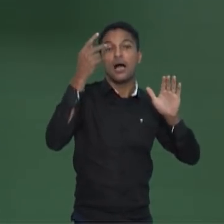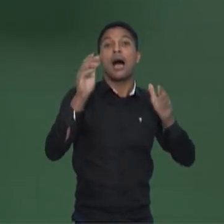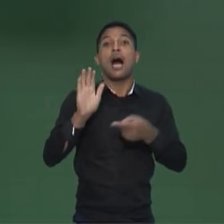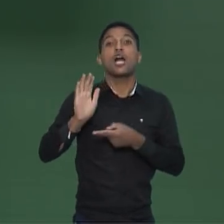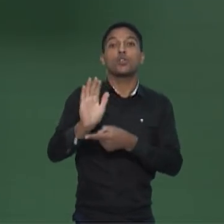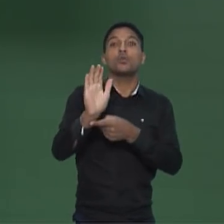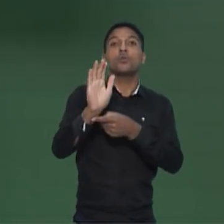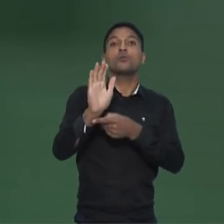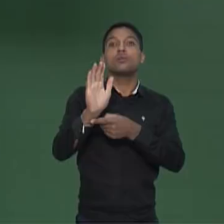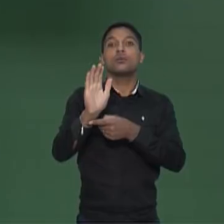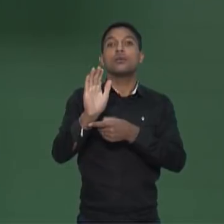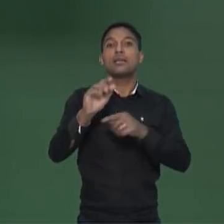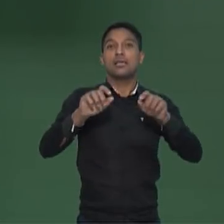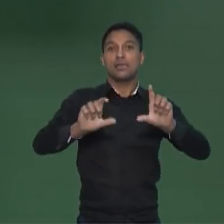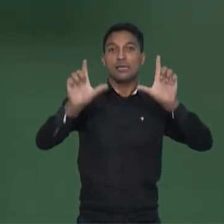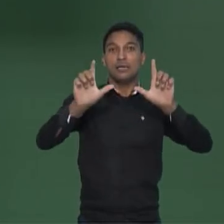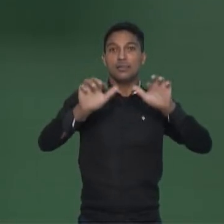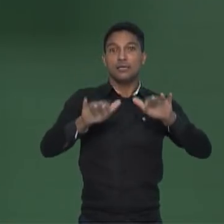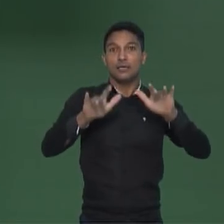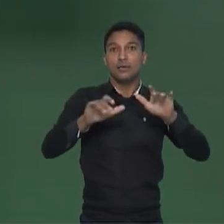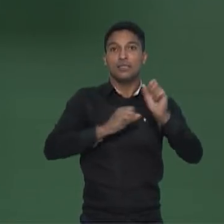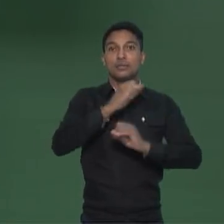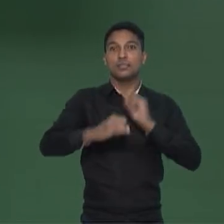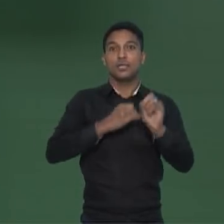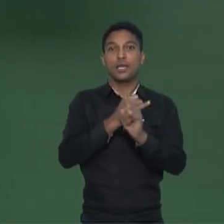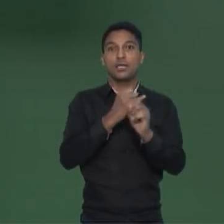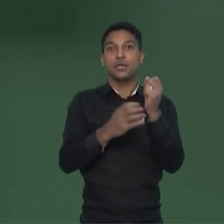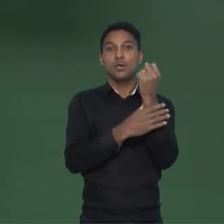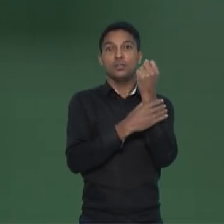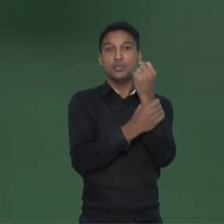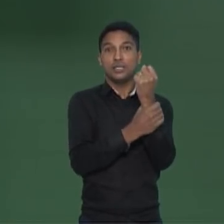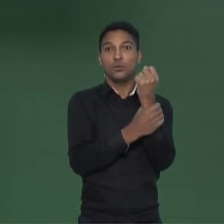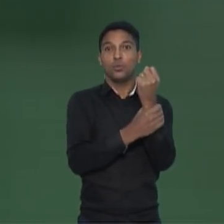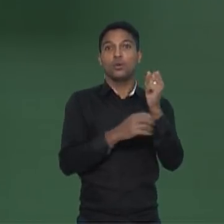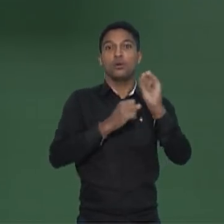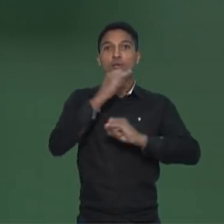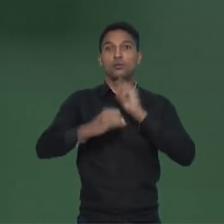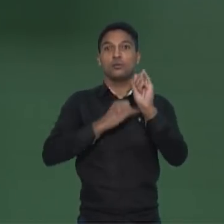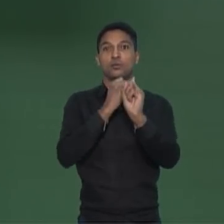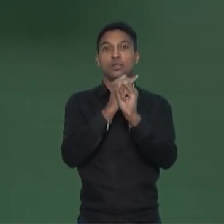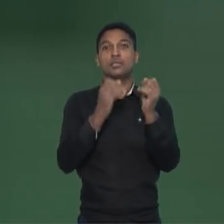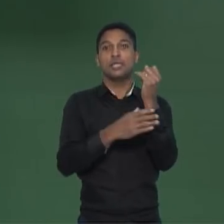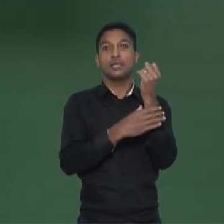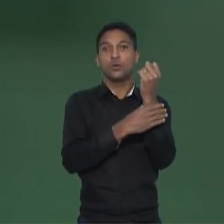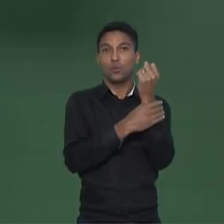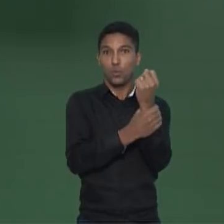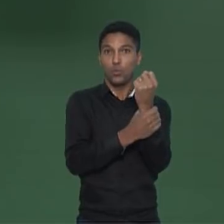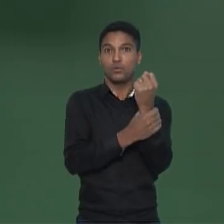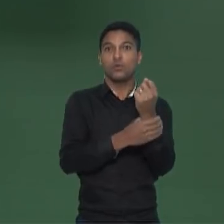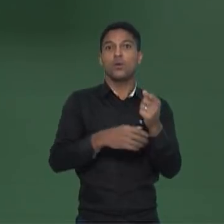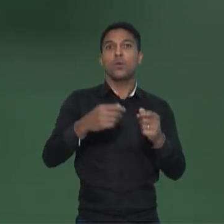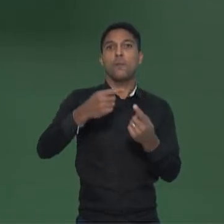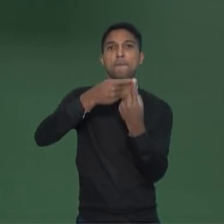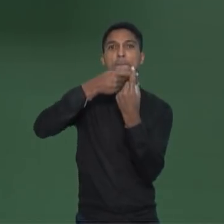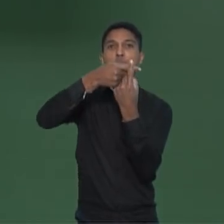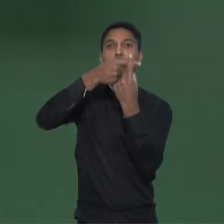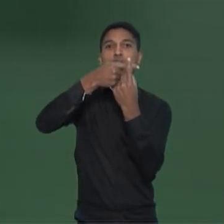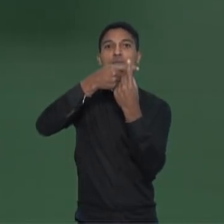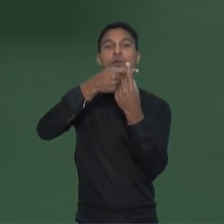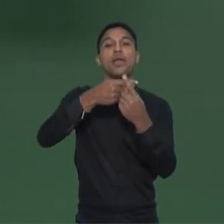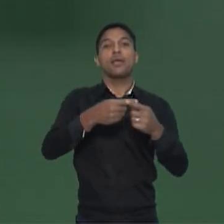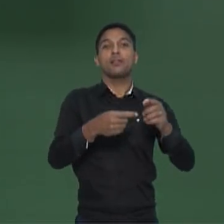Ajude a tornar a internet mais segura, mais positiva. Esse é o apelo. Ainda sobre